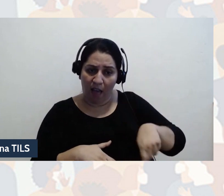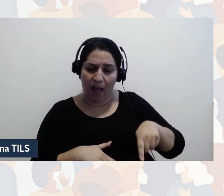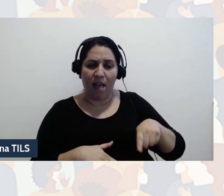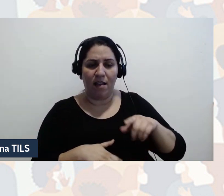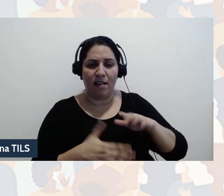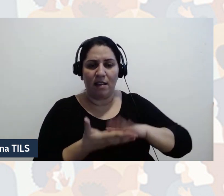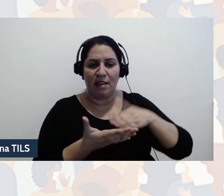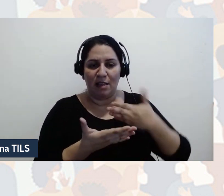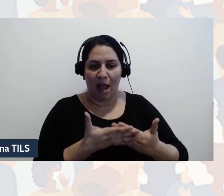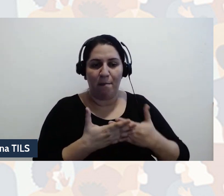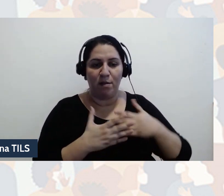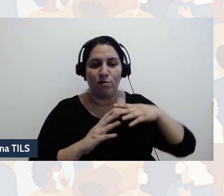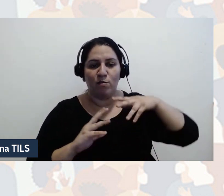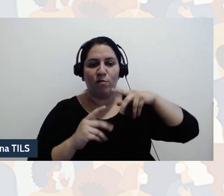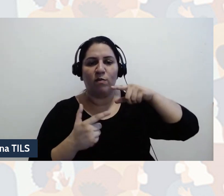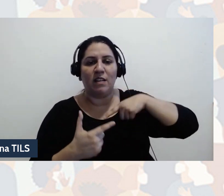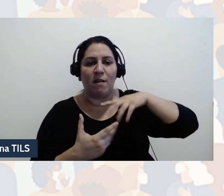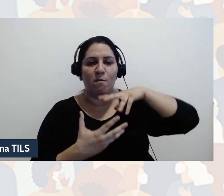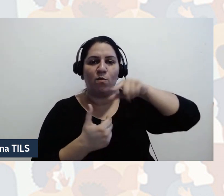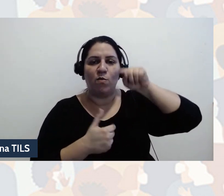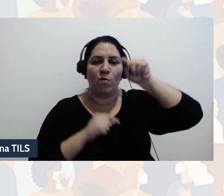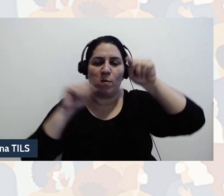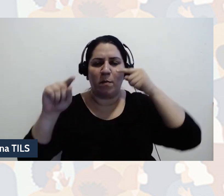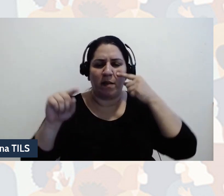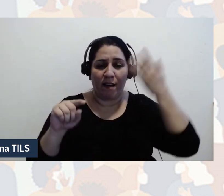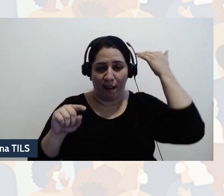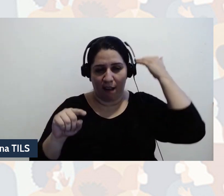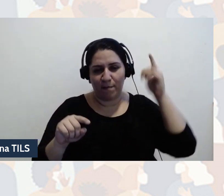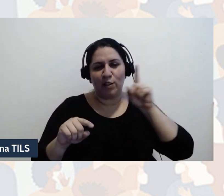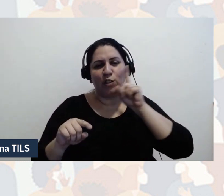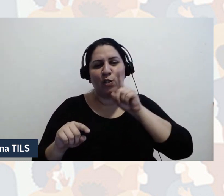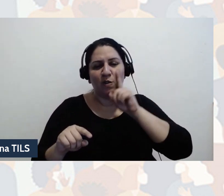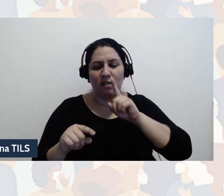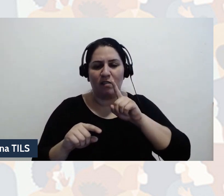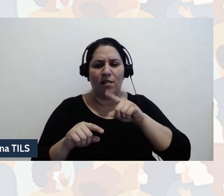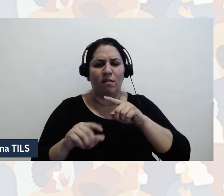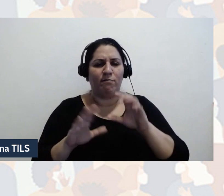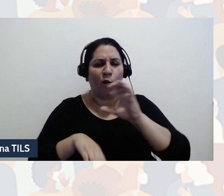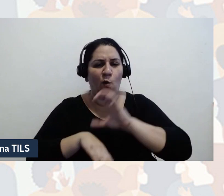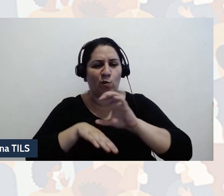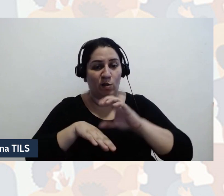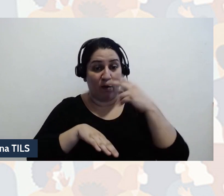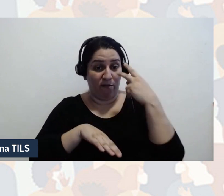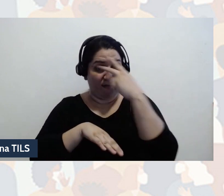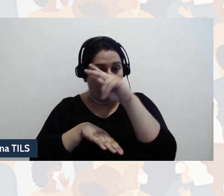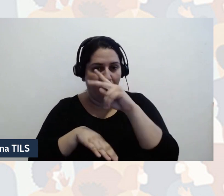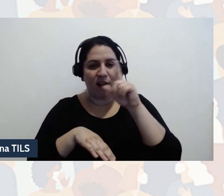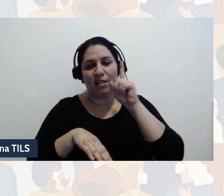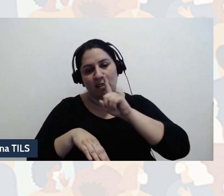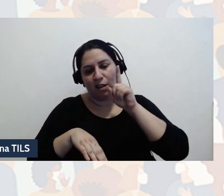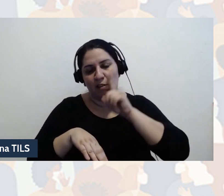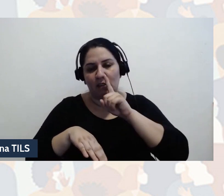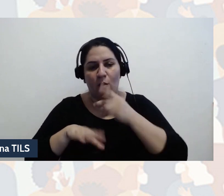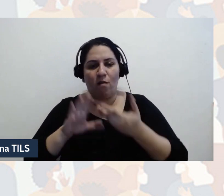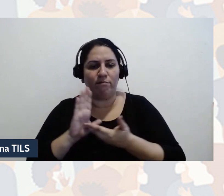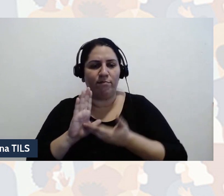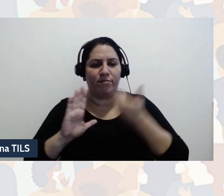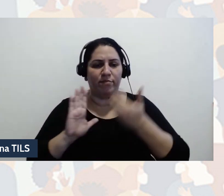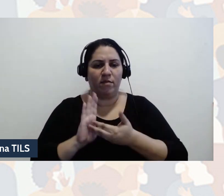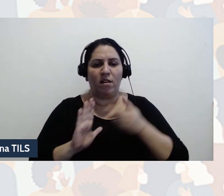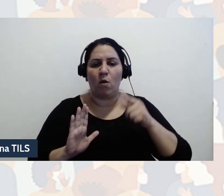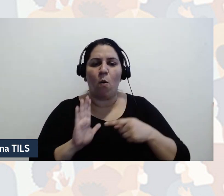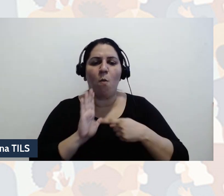depois que 2 emendas na Constituição americana foram revogadas, em 1991, sinalizando que as mulheres são